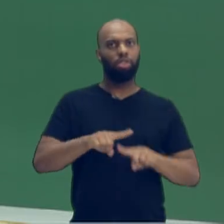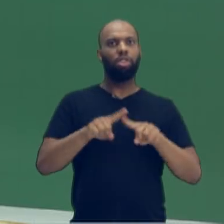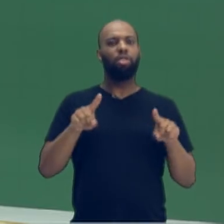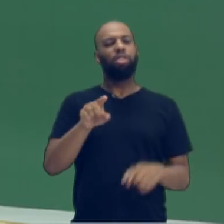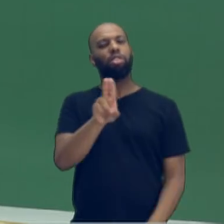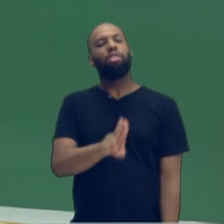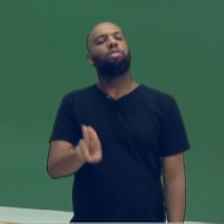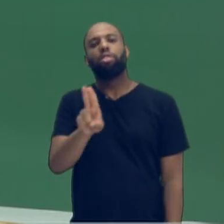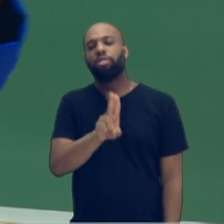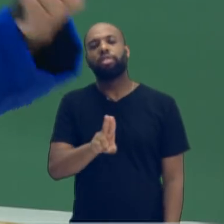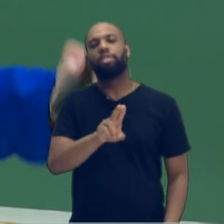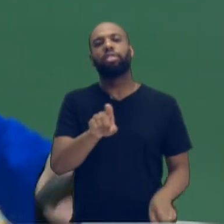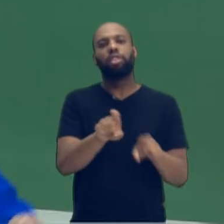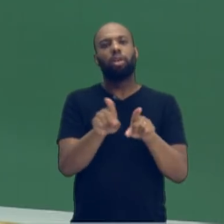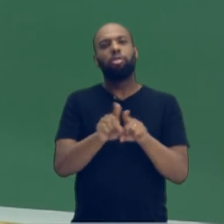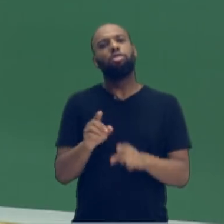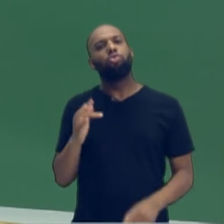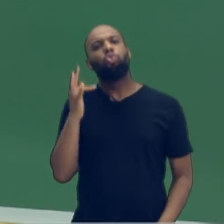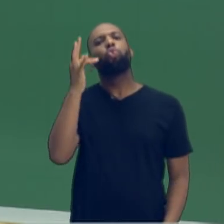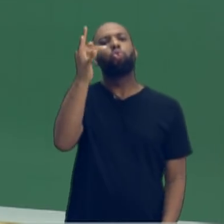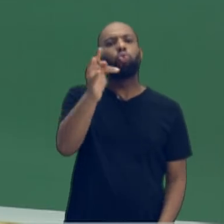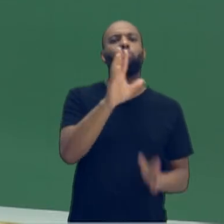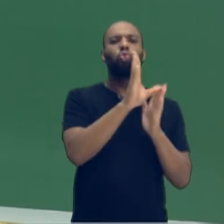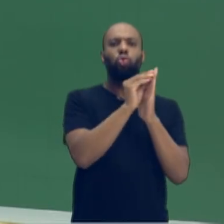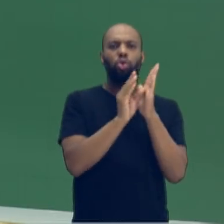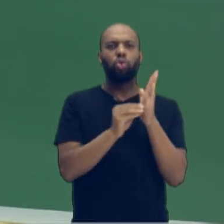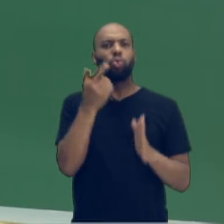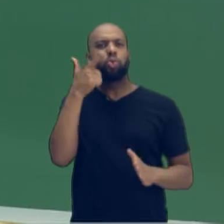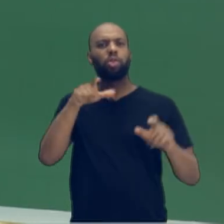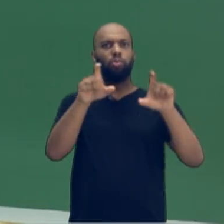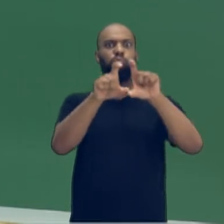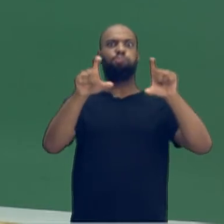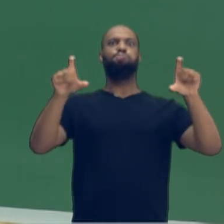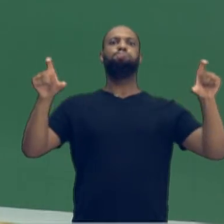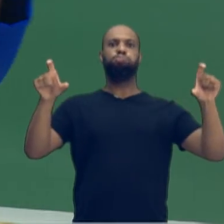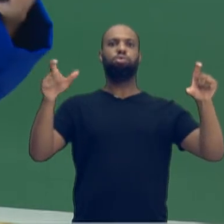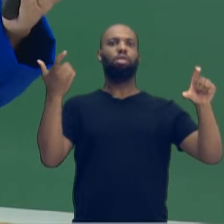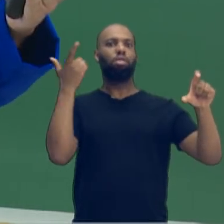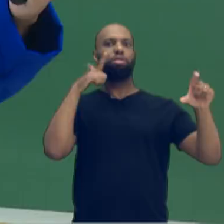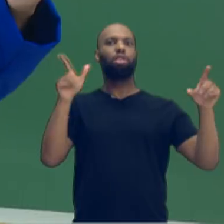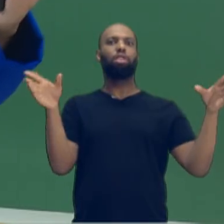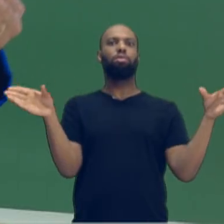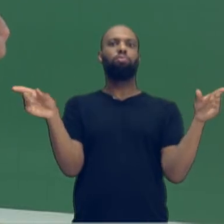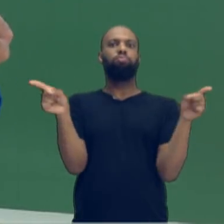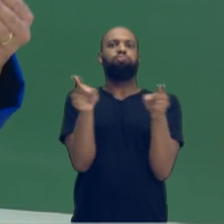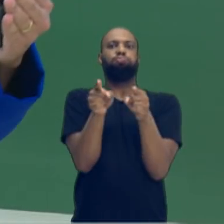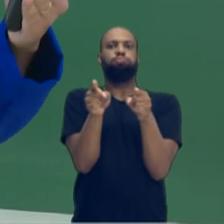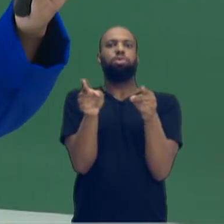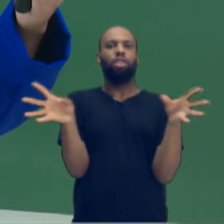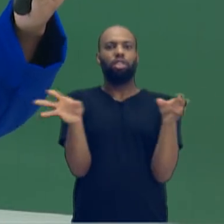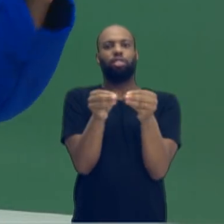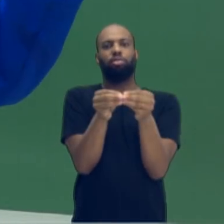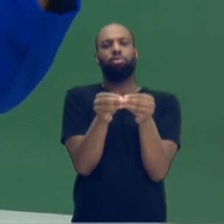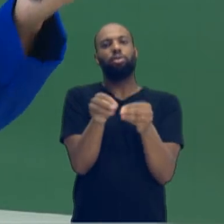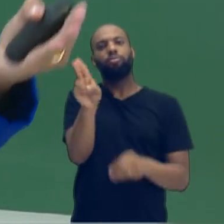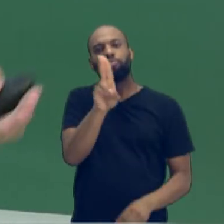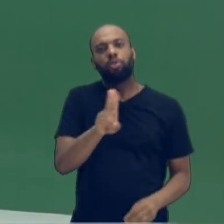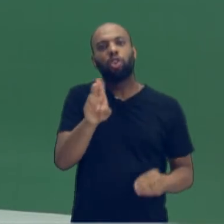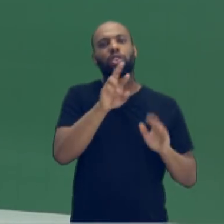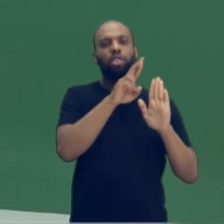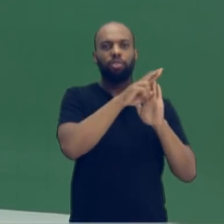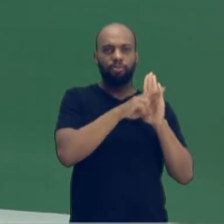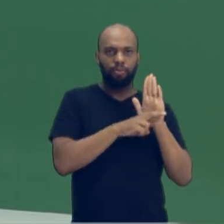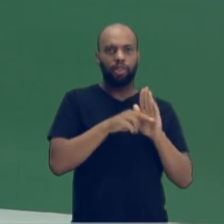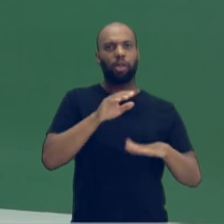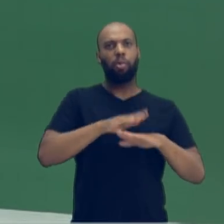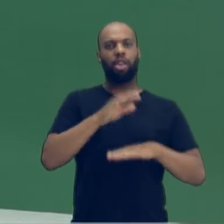gente vai usar, né, nos próximos conteúdos para simplificar expressões, aquelas expressões muito grandes que a gente vai precisar usar as propriedades para deixar ela de